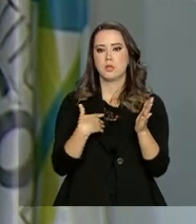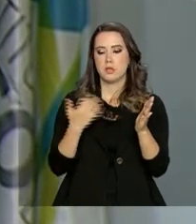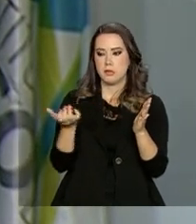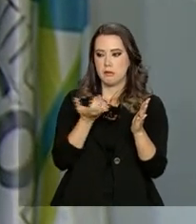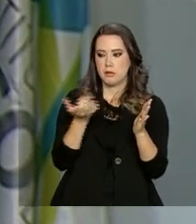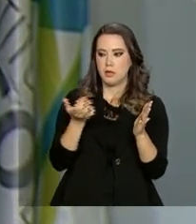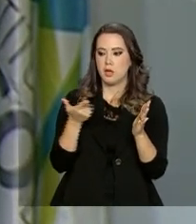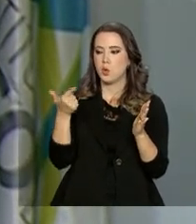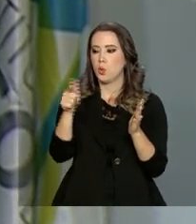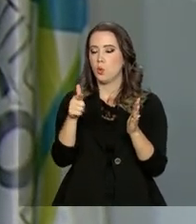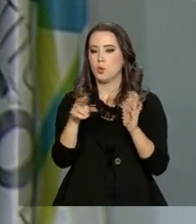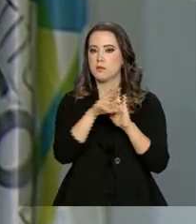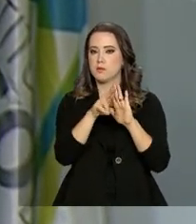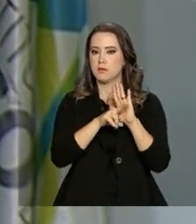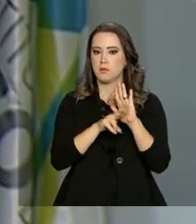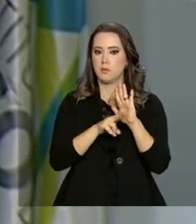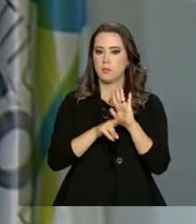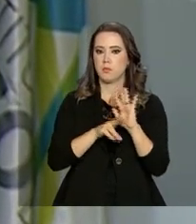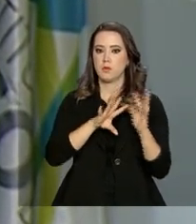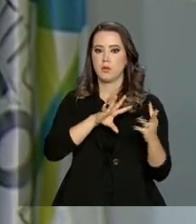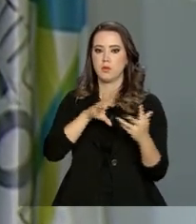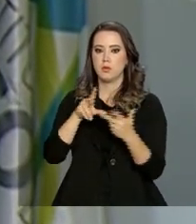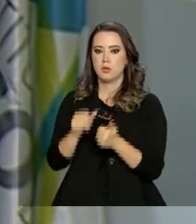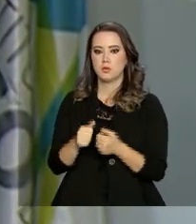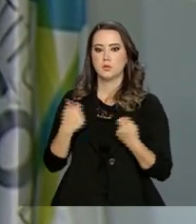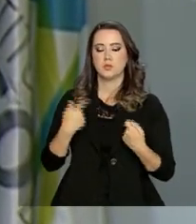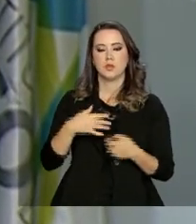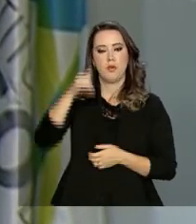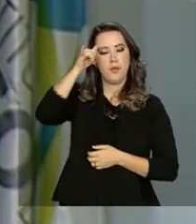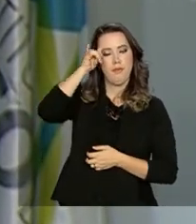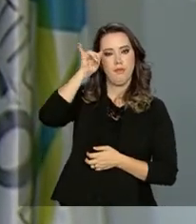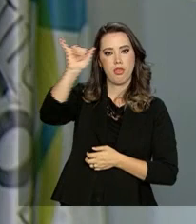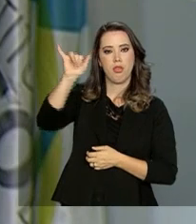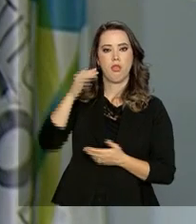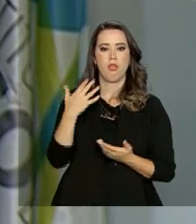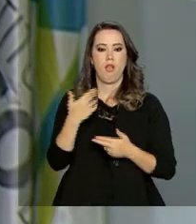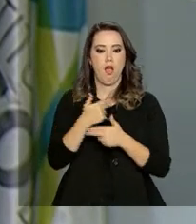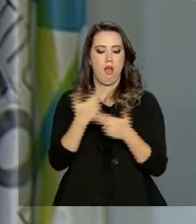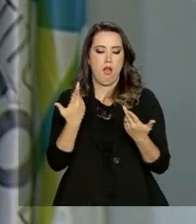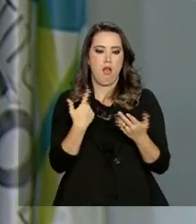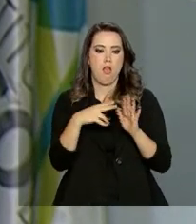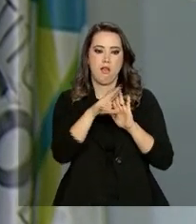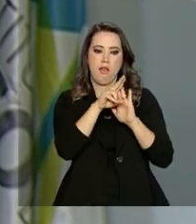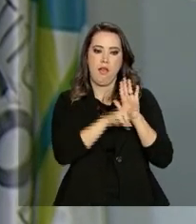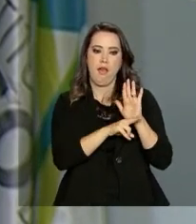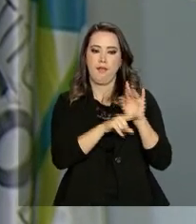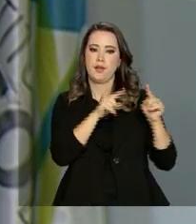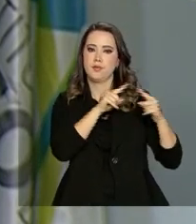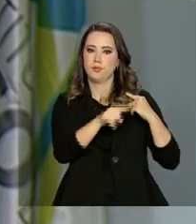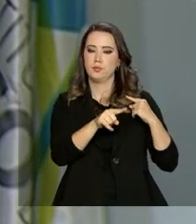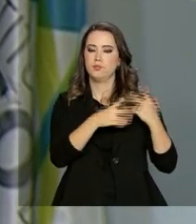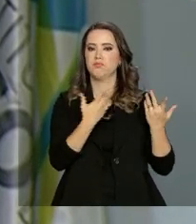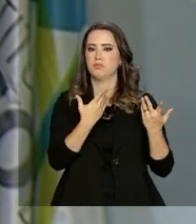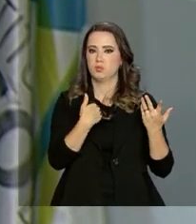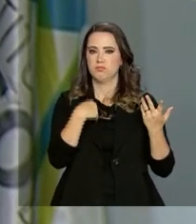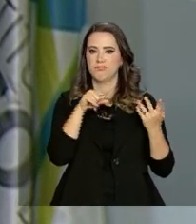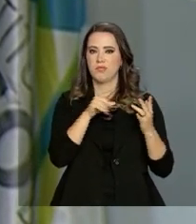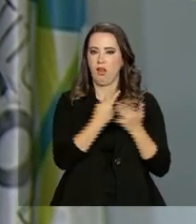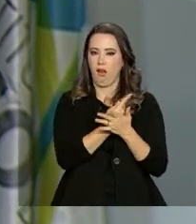das regras internacionais temos que evitar medidas arbitrárias e